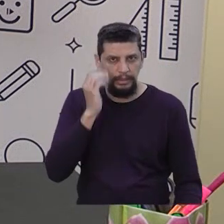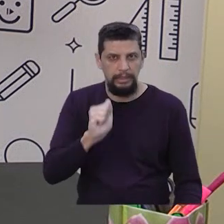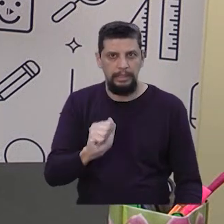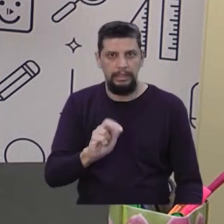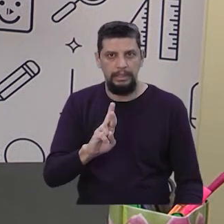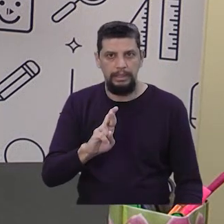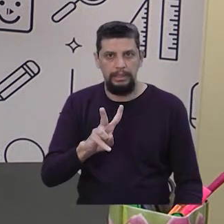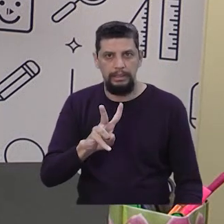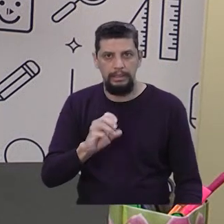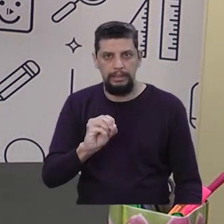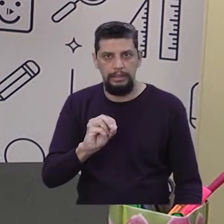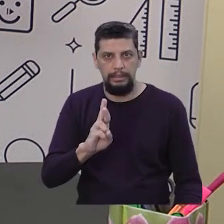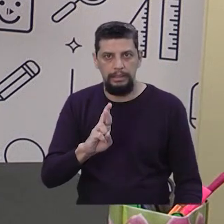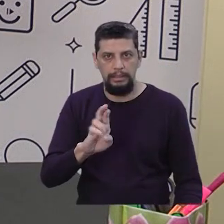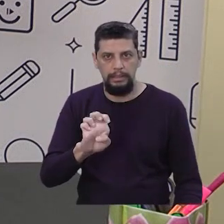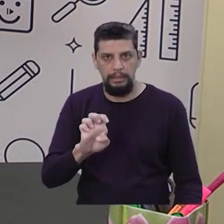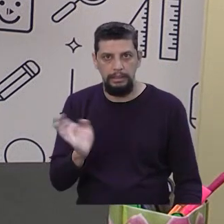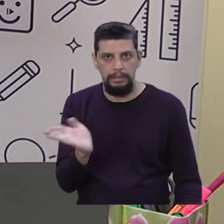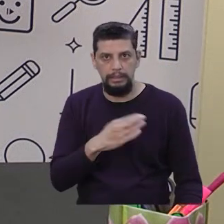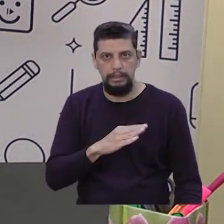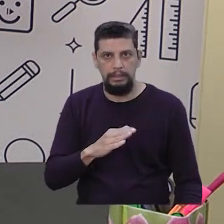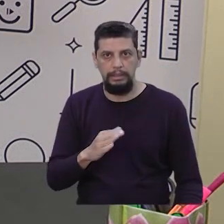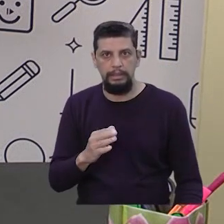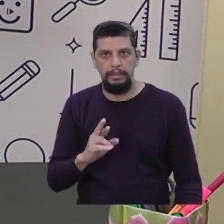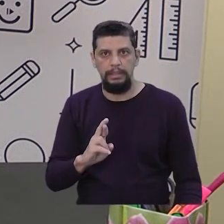árvore e árvores?